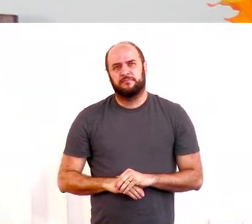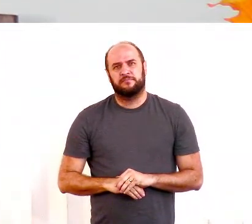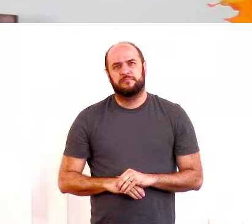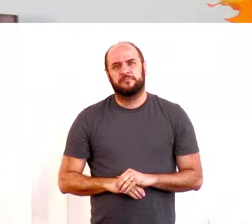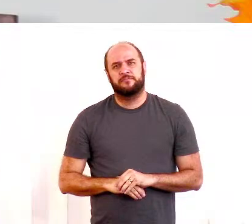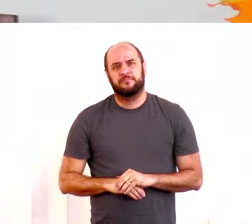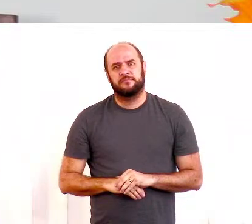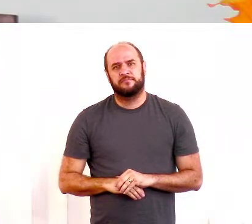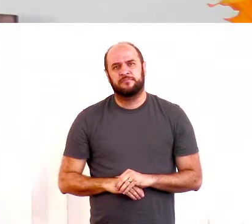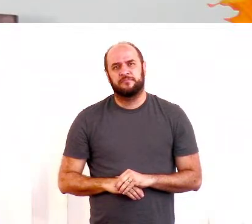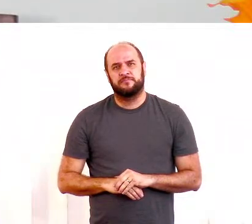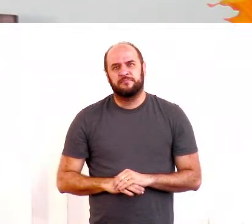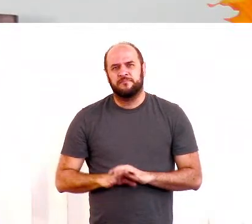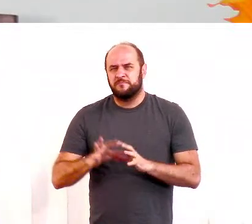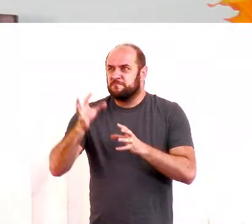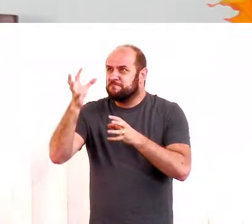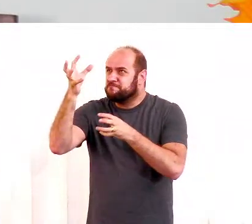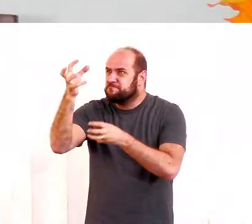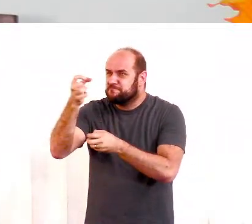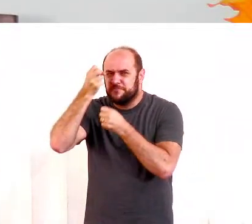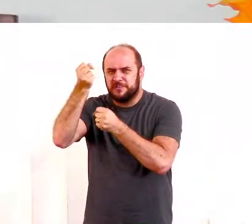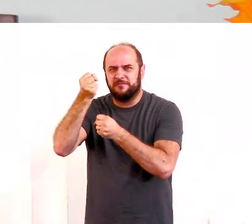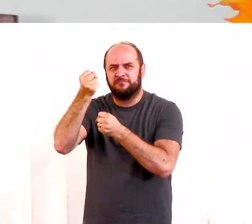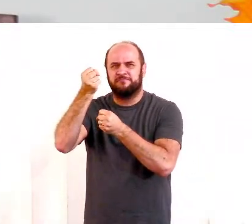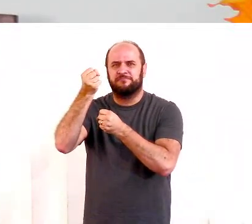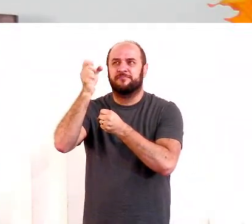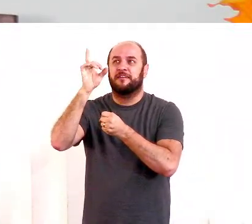Pegue o que Deus lhe deu.